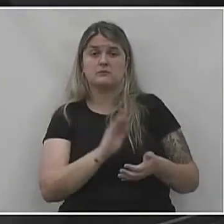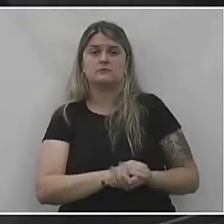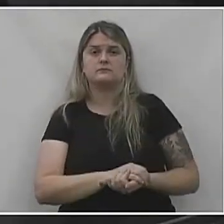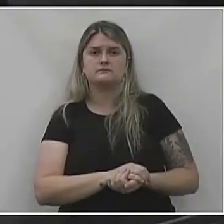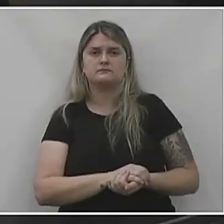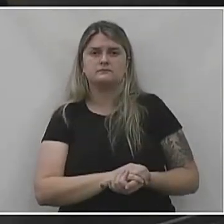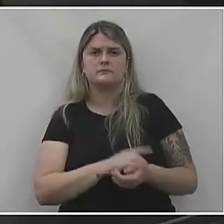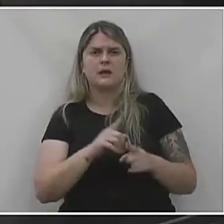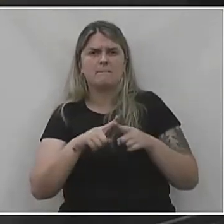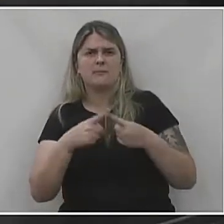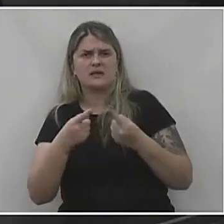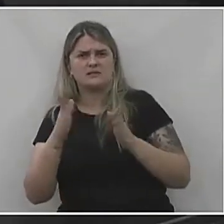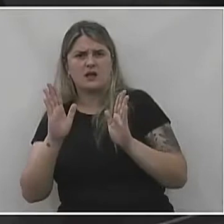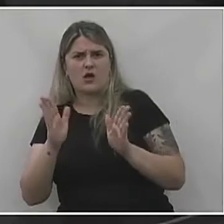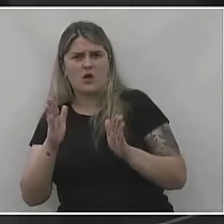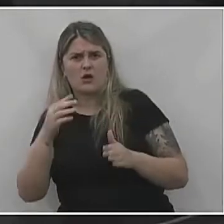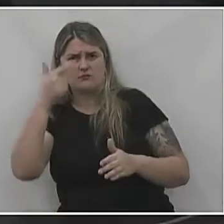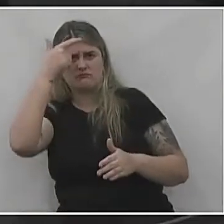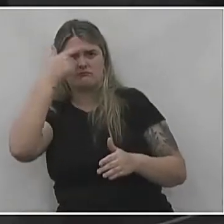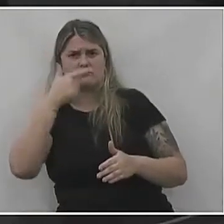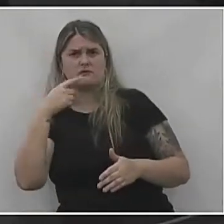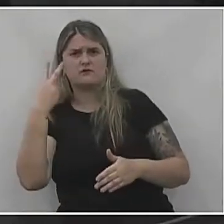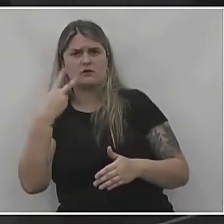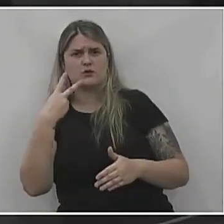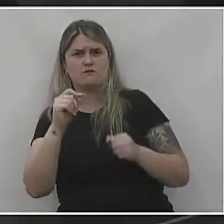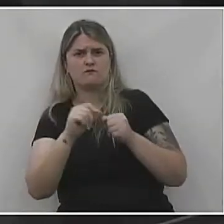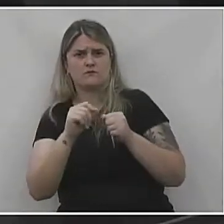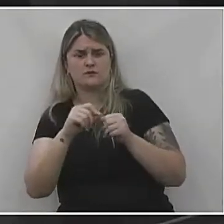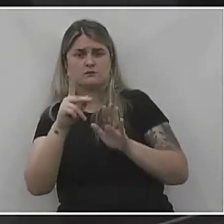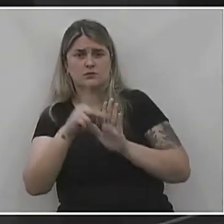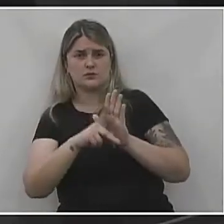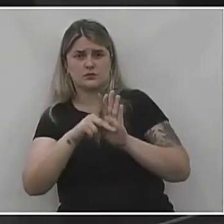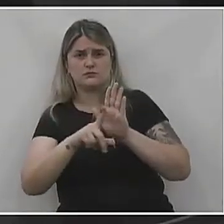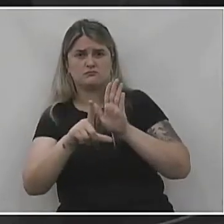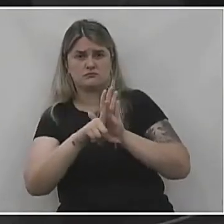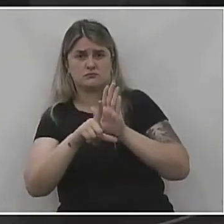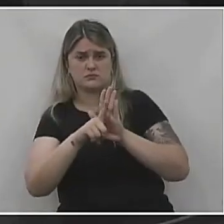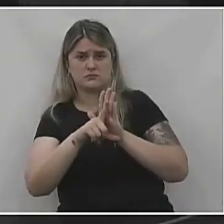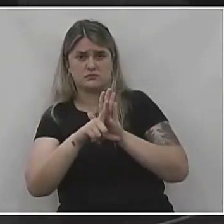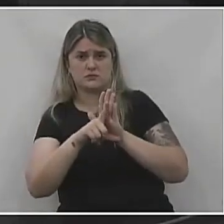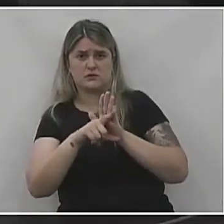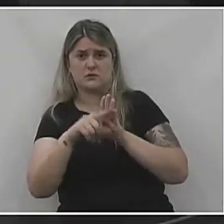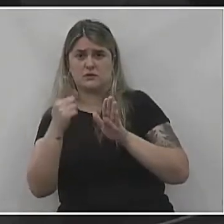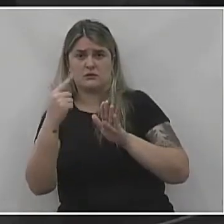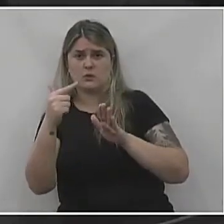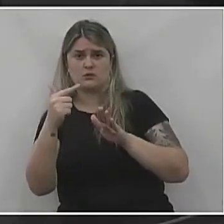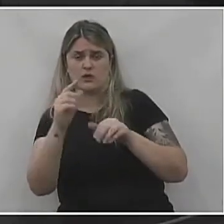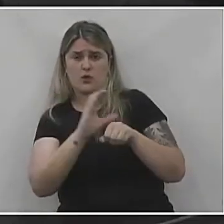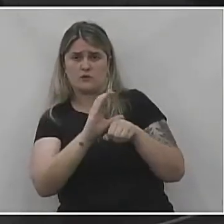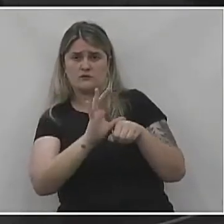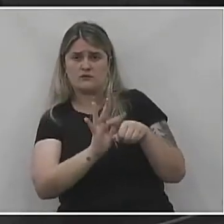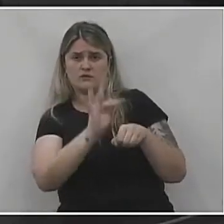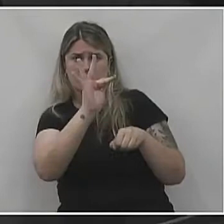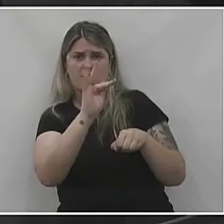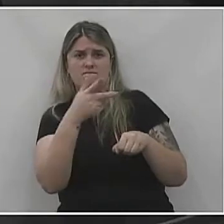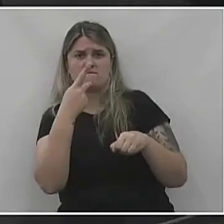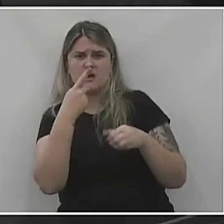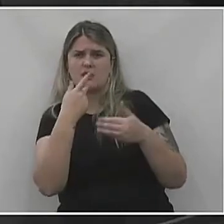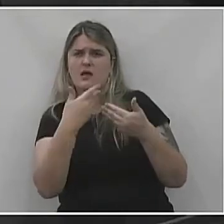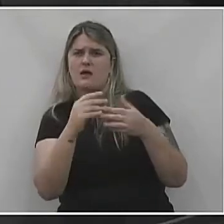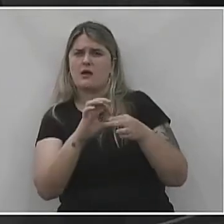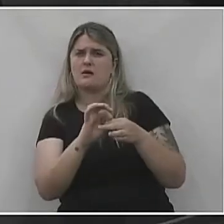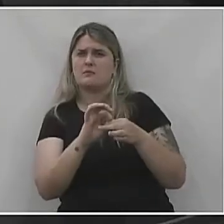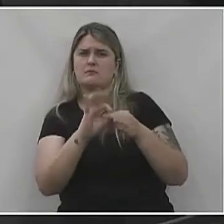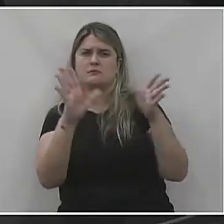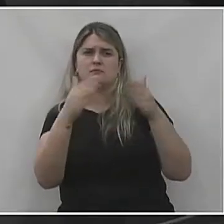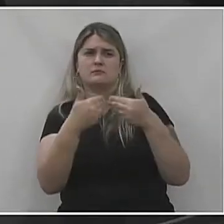mas agora como Vereador entra com projeto de lei inconstitucional falando sobre a questão de